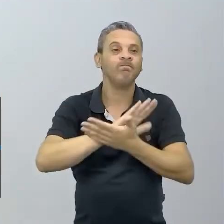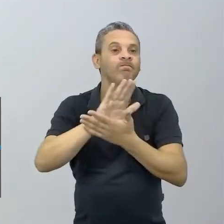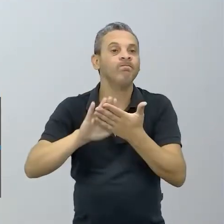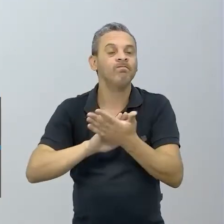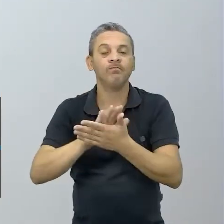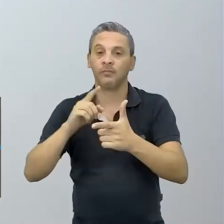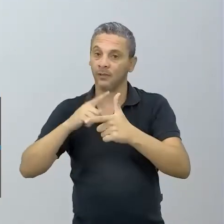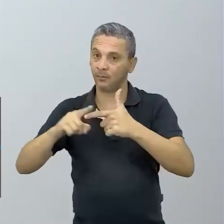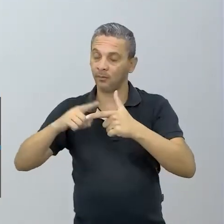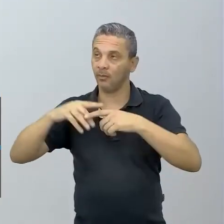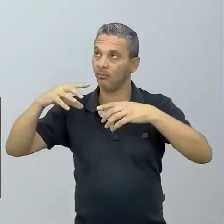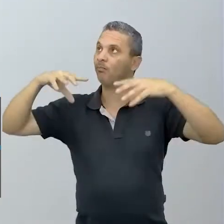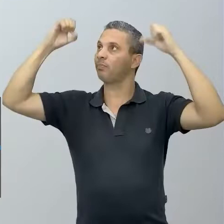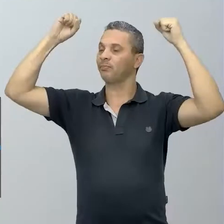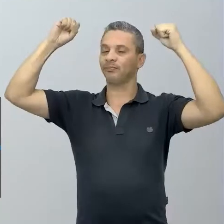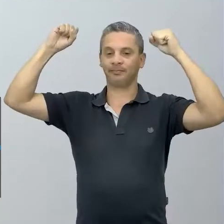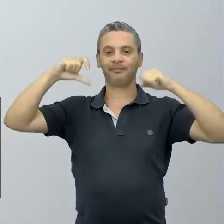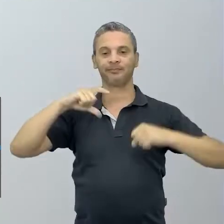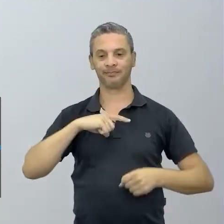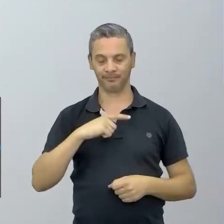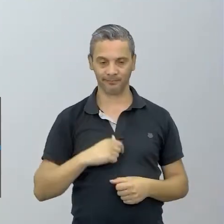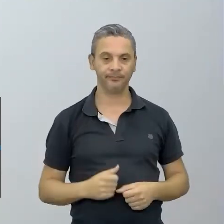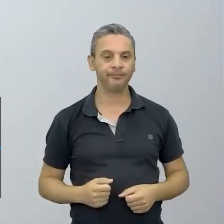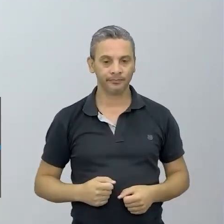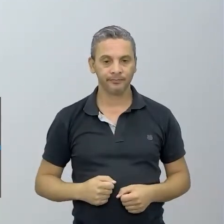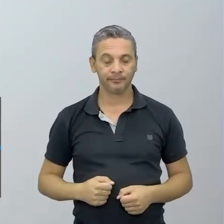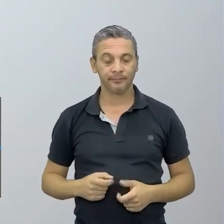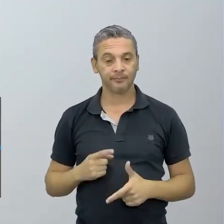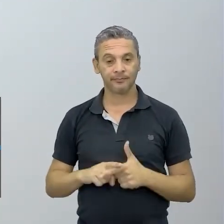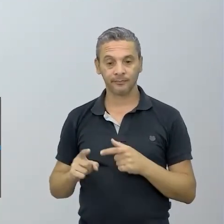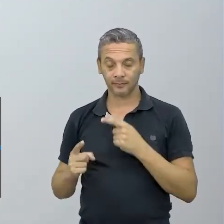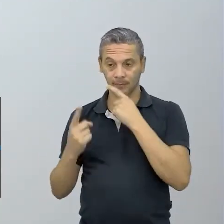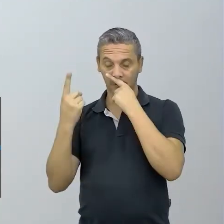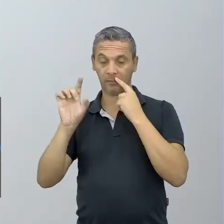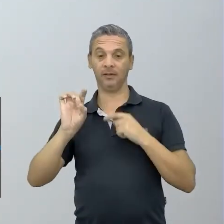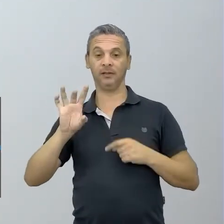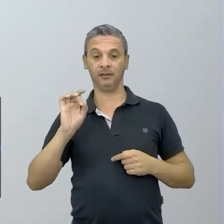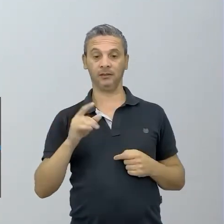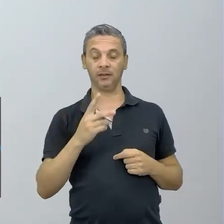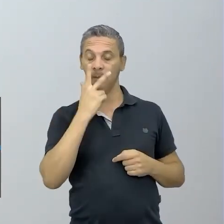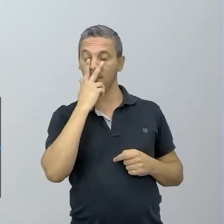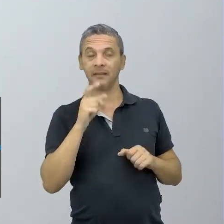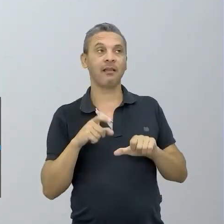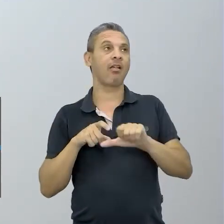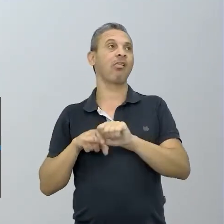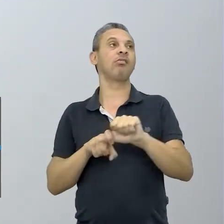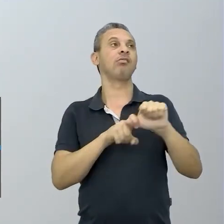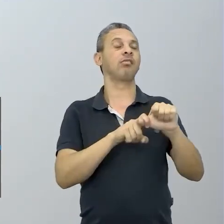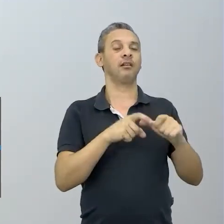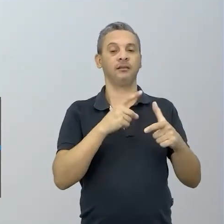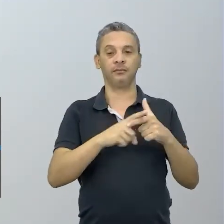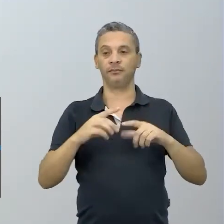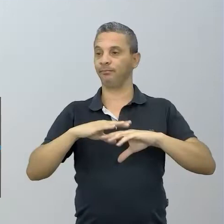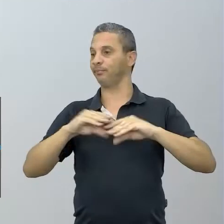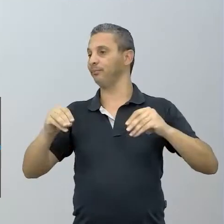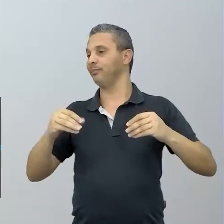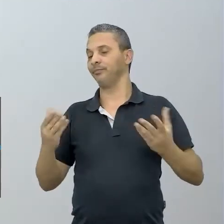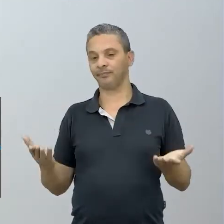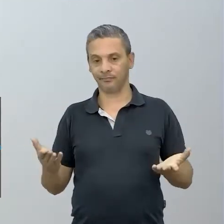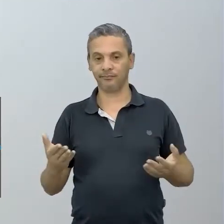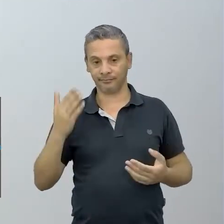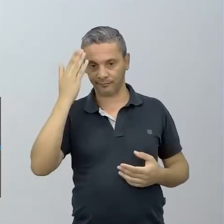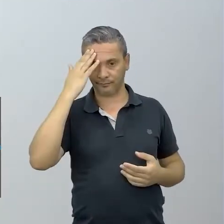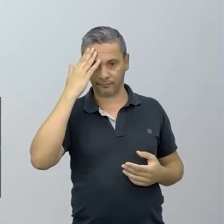Então, é um problema quando você tem uma única matriz, você fica refém, tá certo? Então, o legal é você